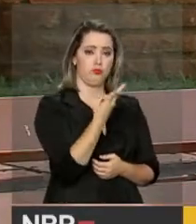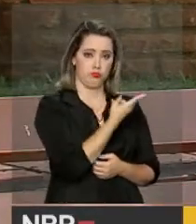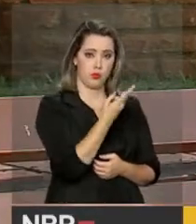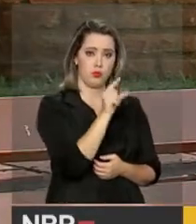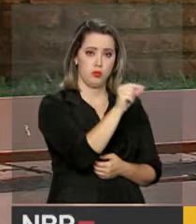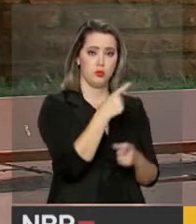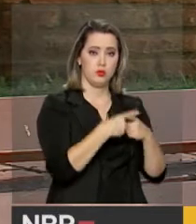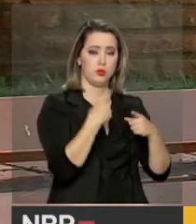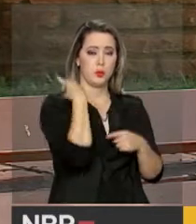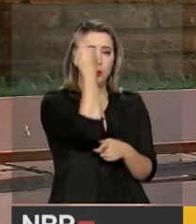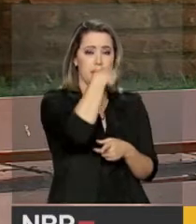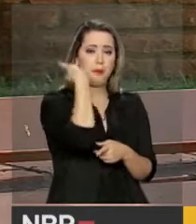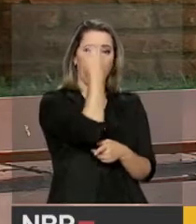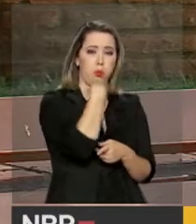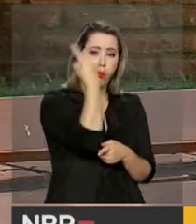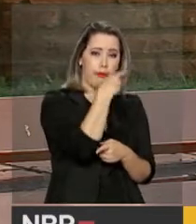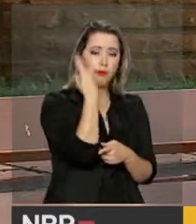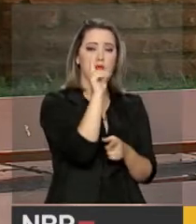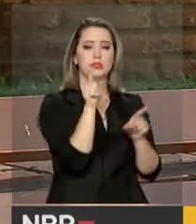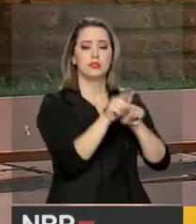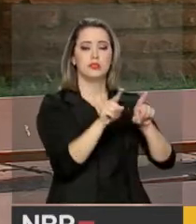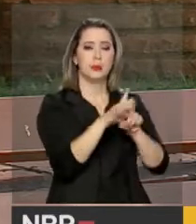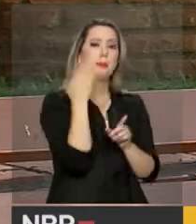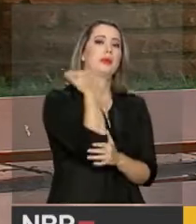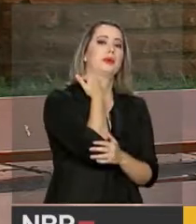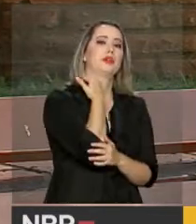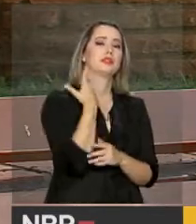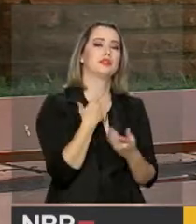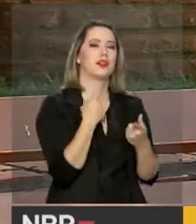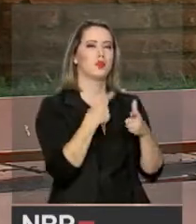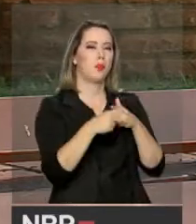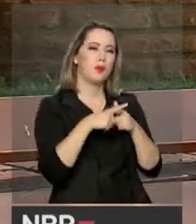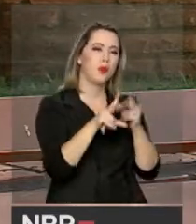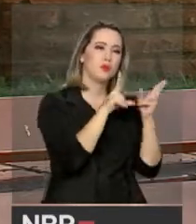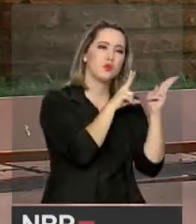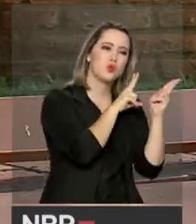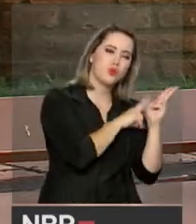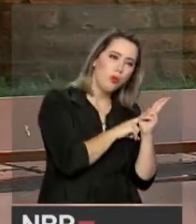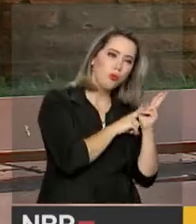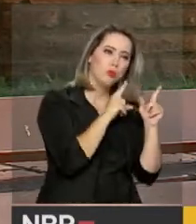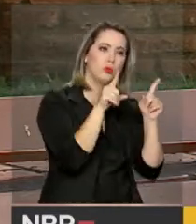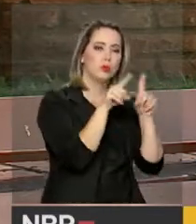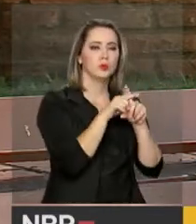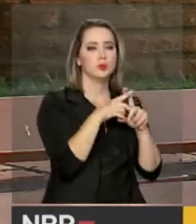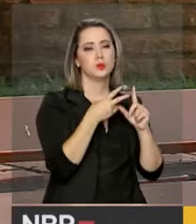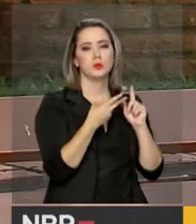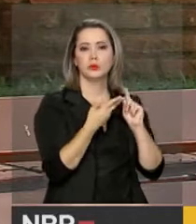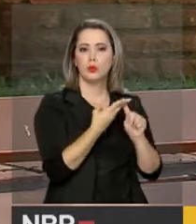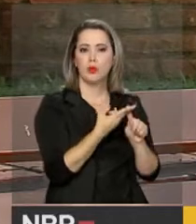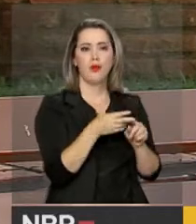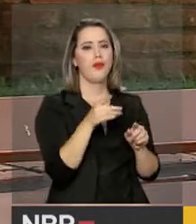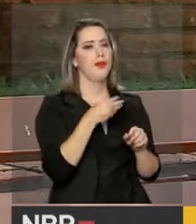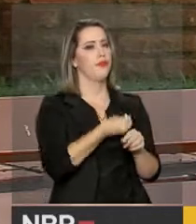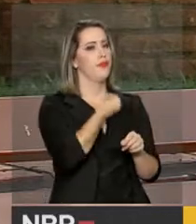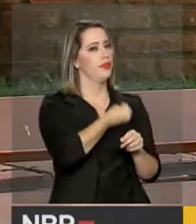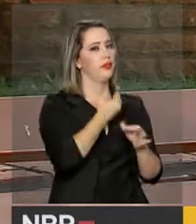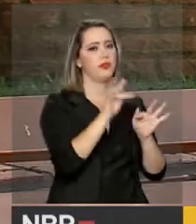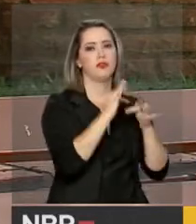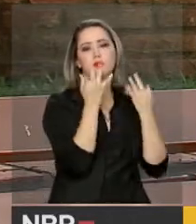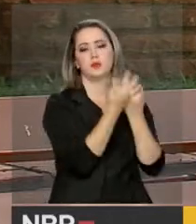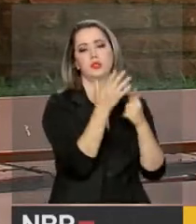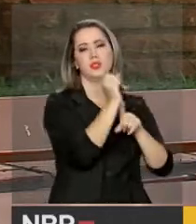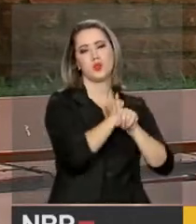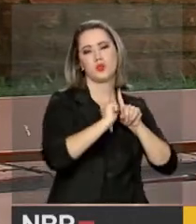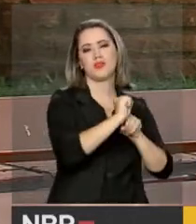a jornada excessiva e a fadiga pode afetar sono, pode afetar o convívio familiar, o convívio